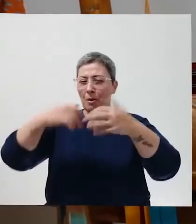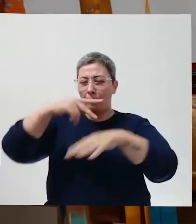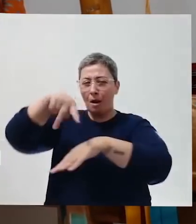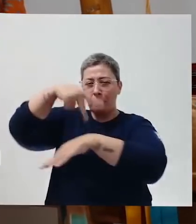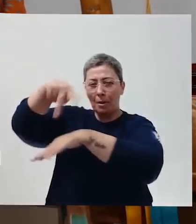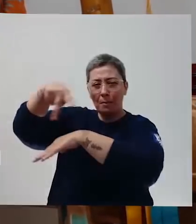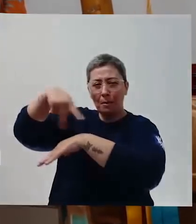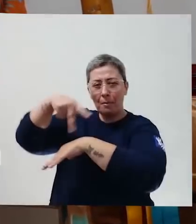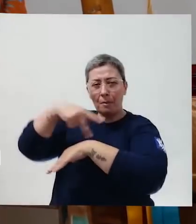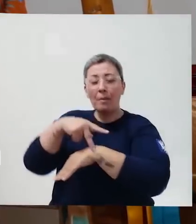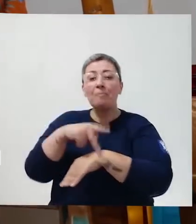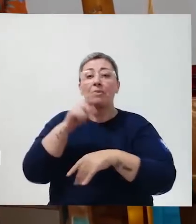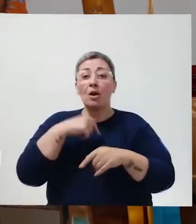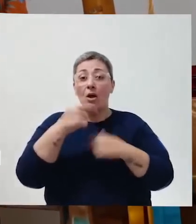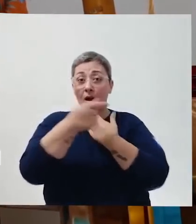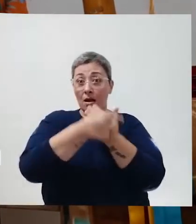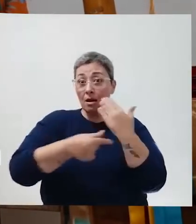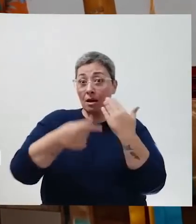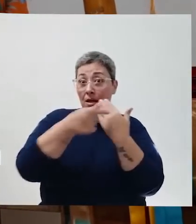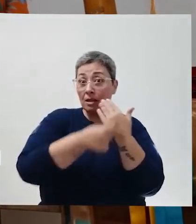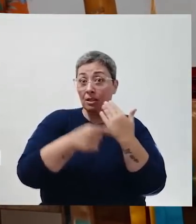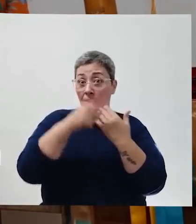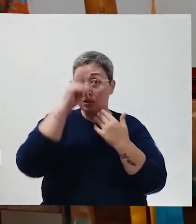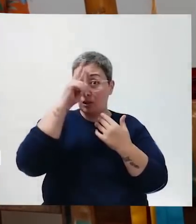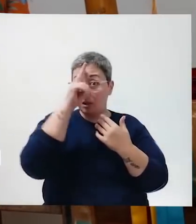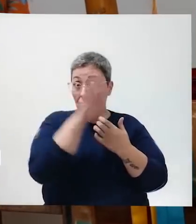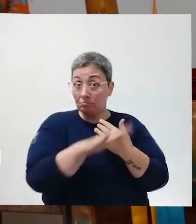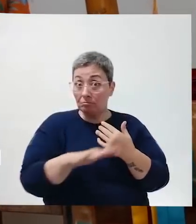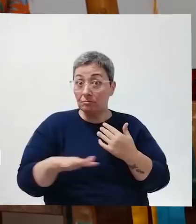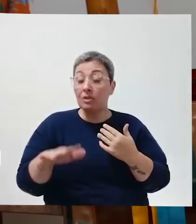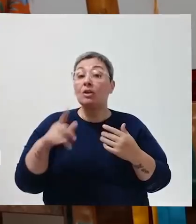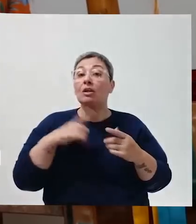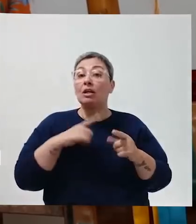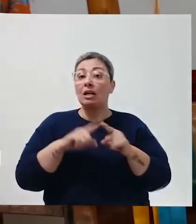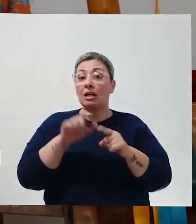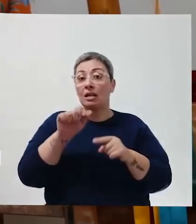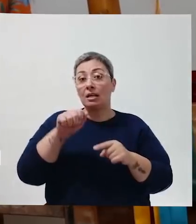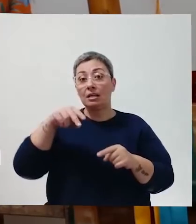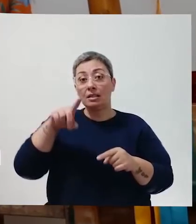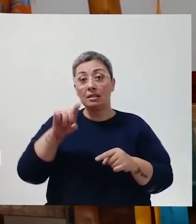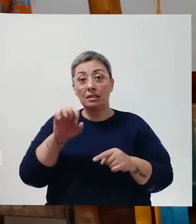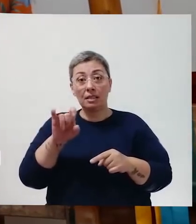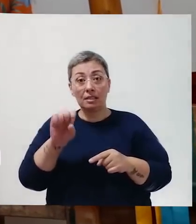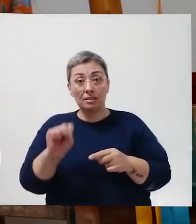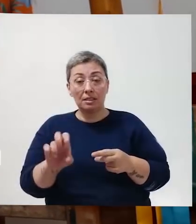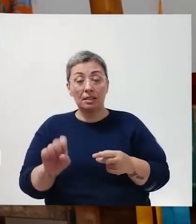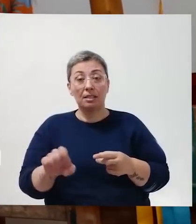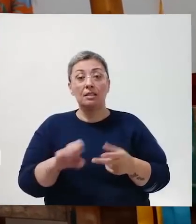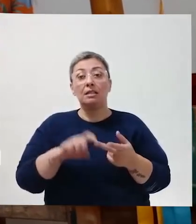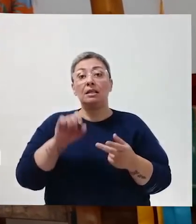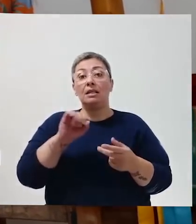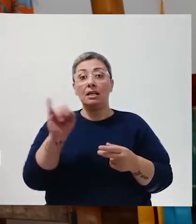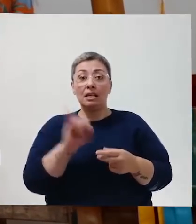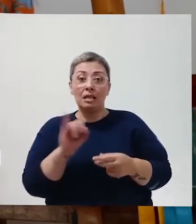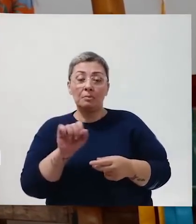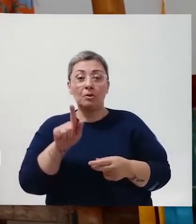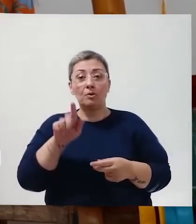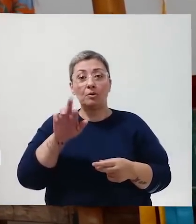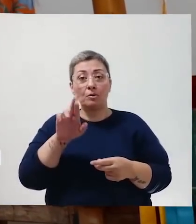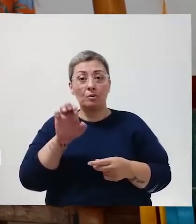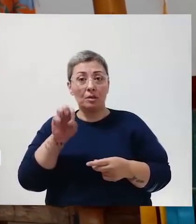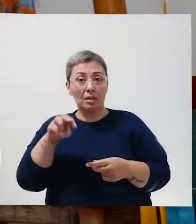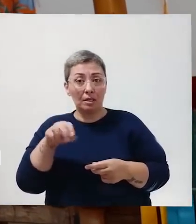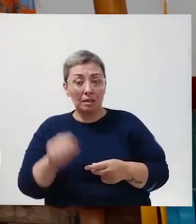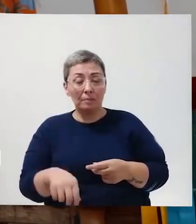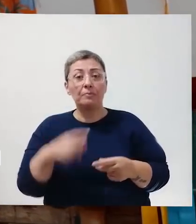muitos países. Os escritores de histórias infantis, Andersen, os irmãos Grimm,